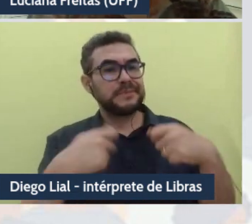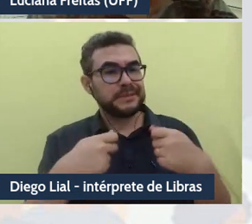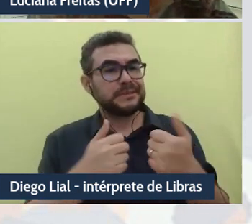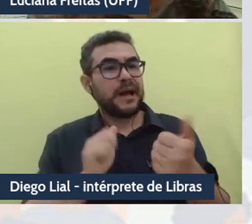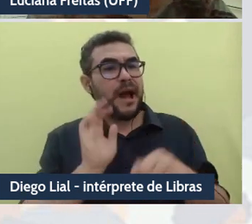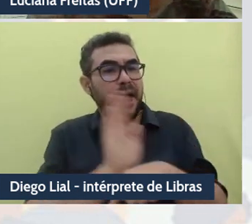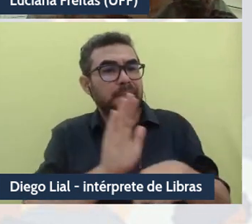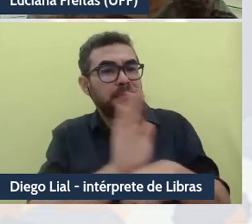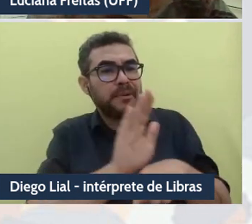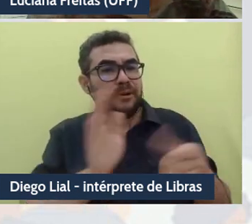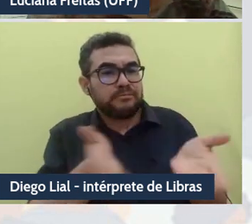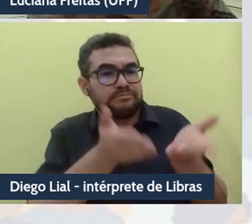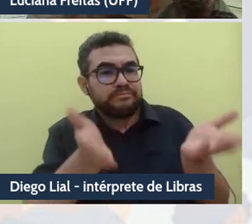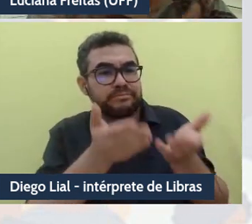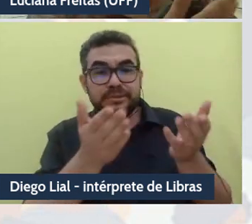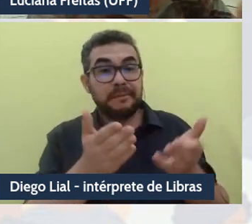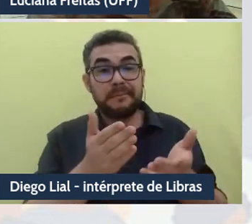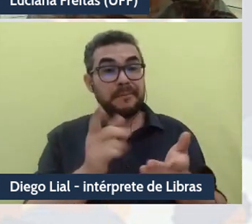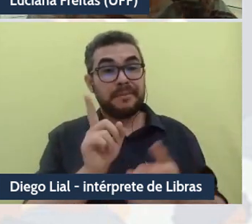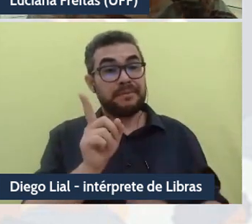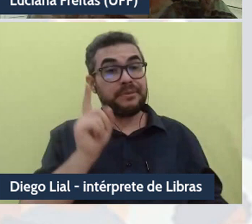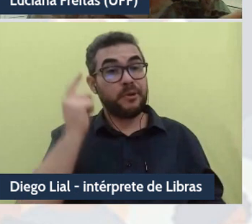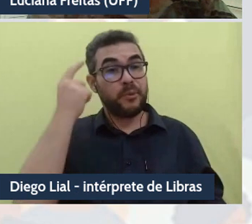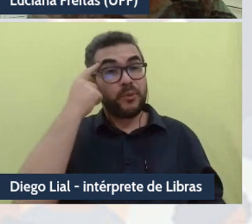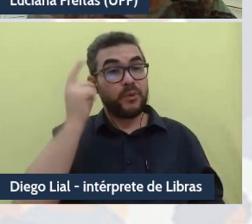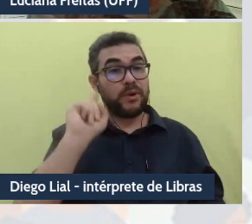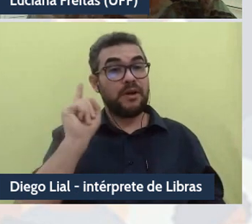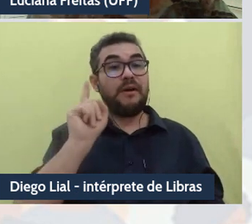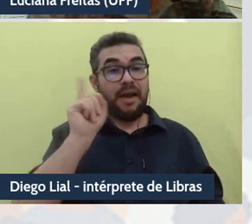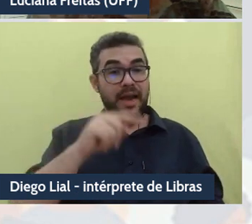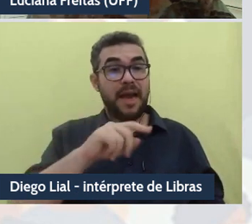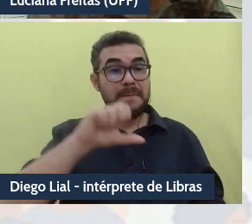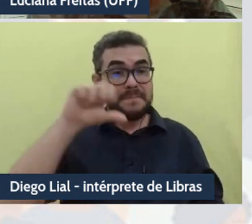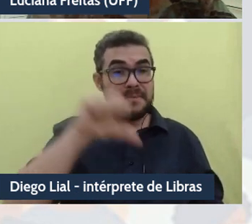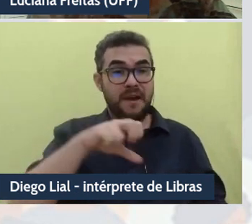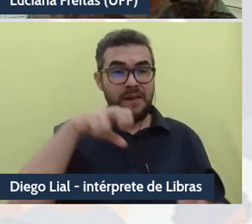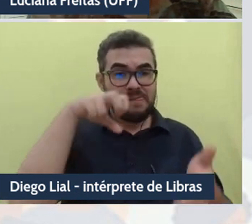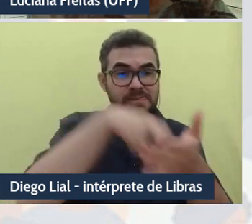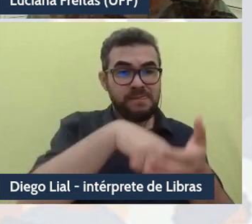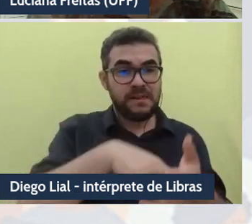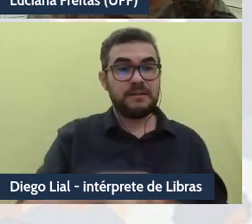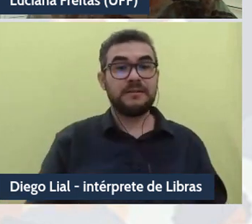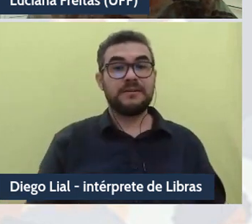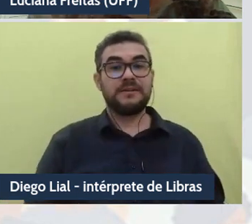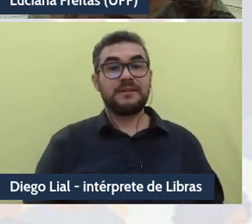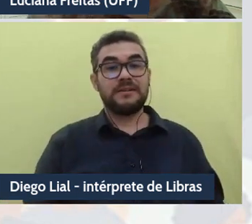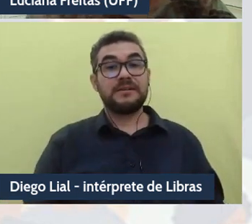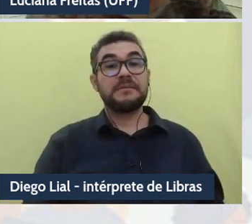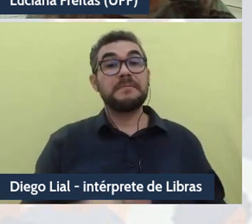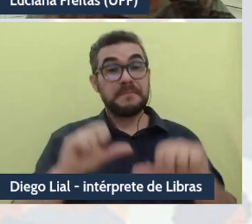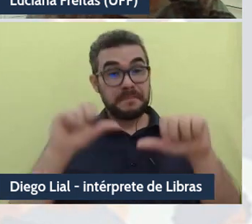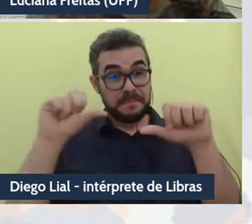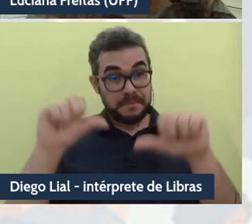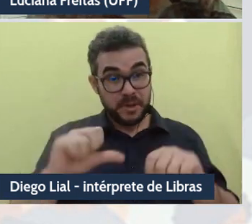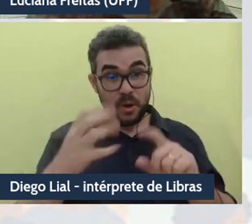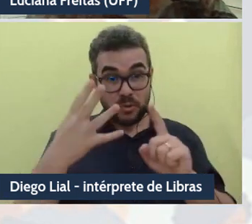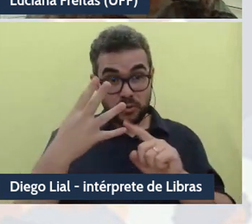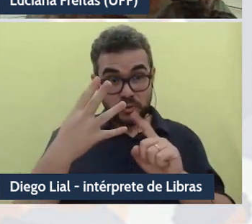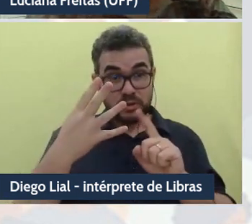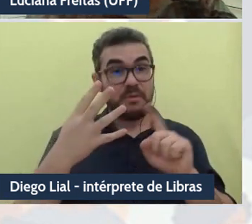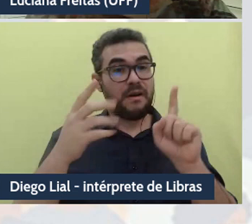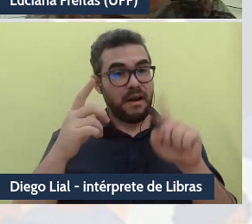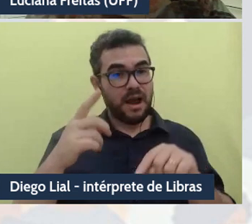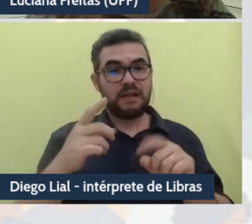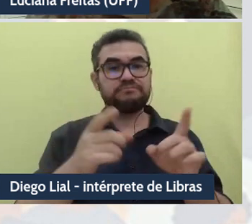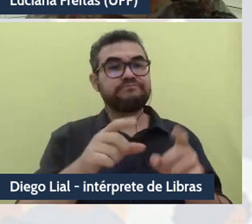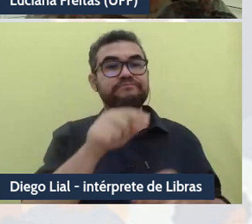mal. E outra coisa, o final disso tudo é a privatização da educação, seja pela terceirização